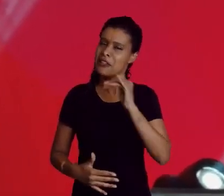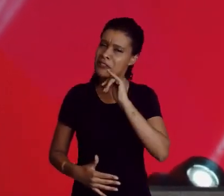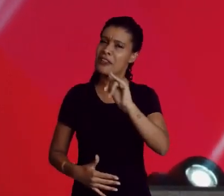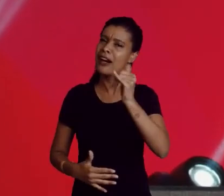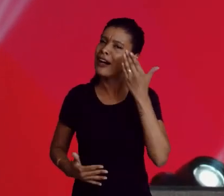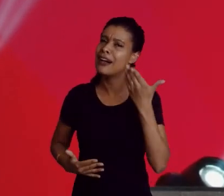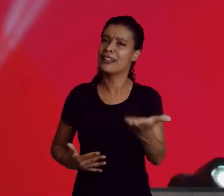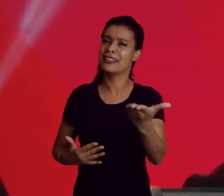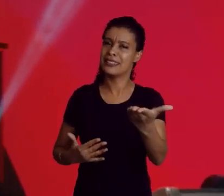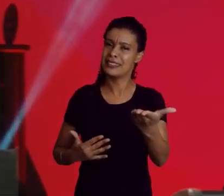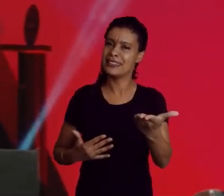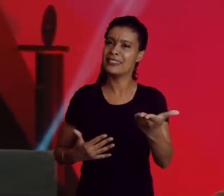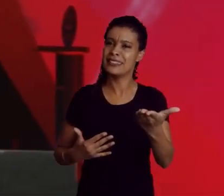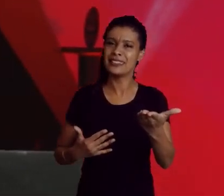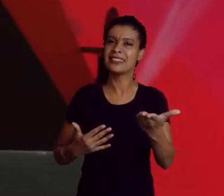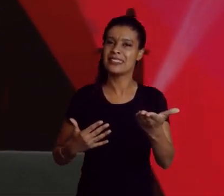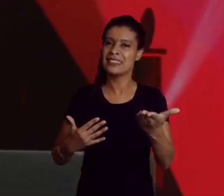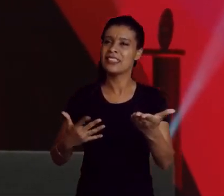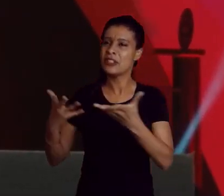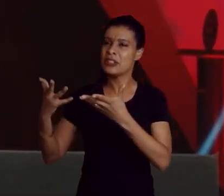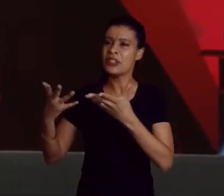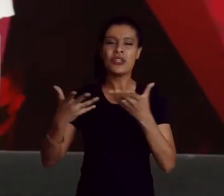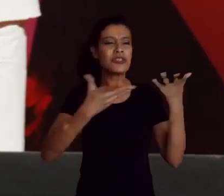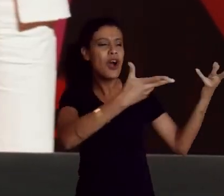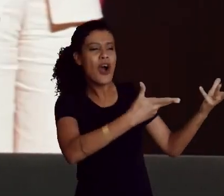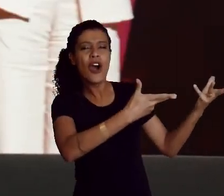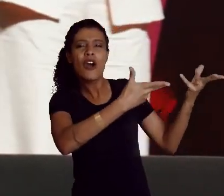pra vocês que eu só trago aquilo que eu conheço.